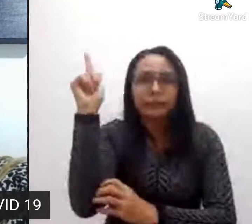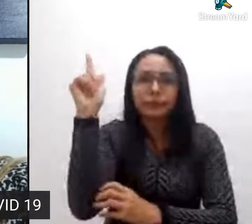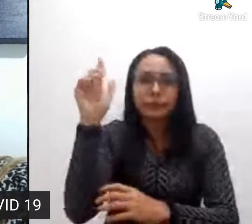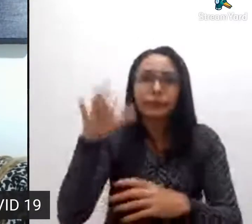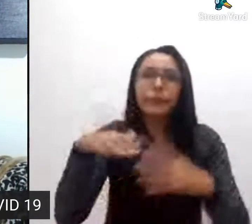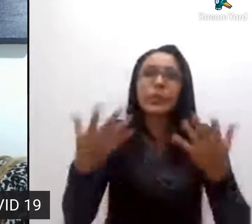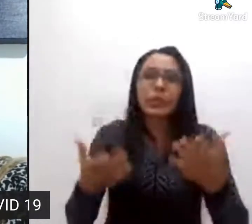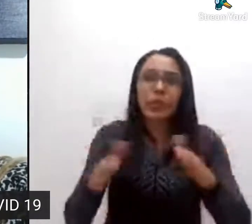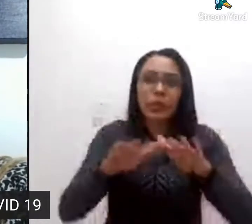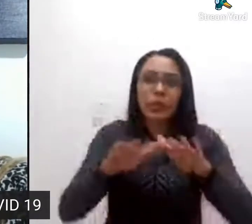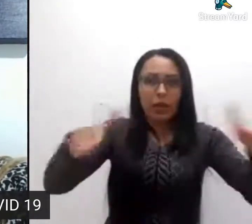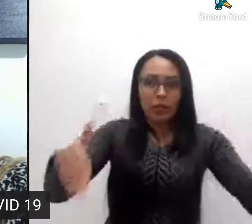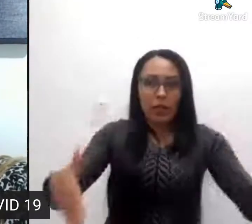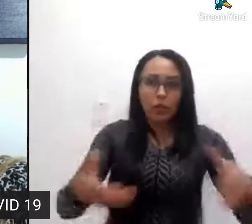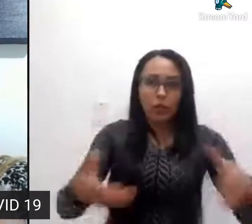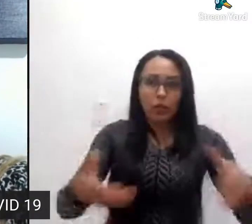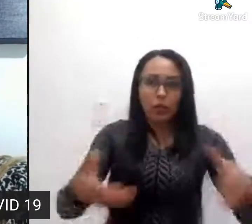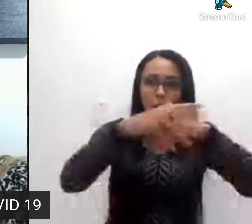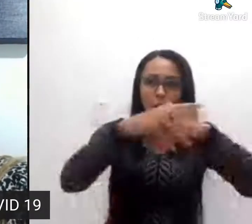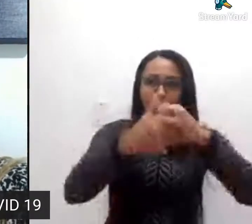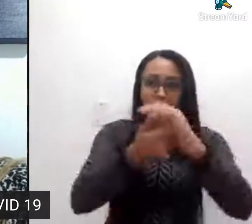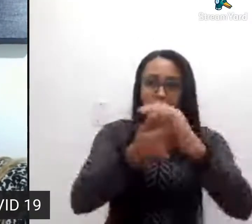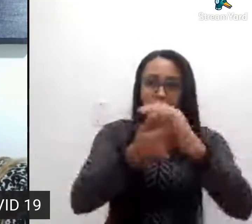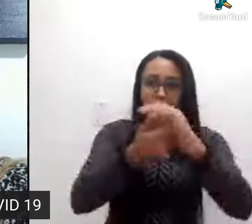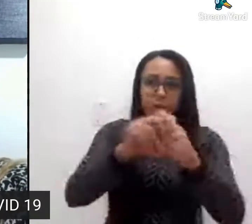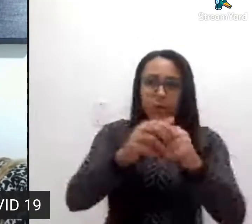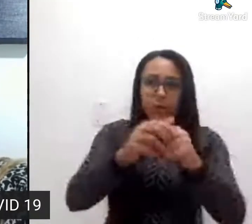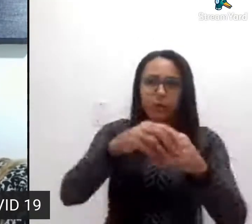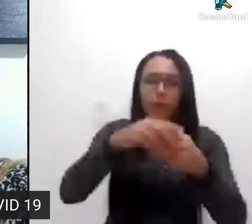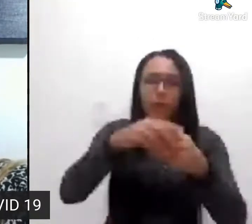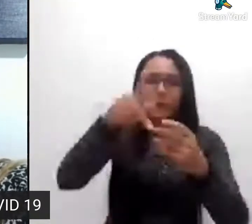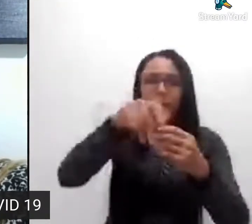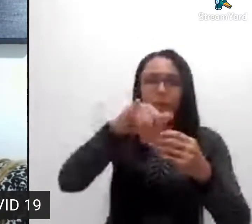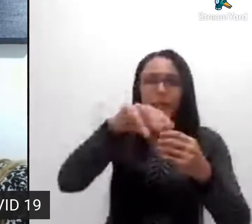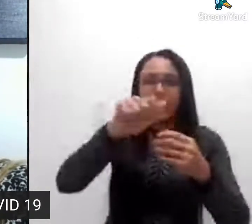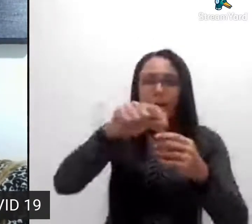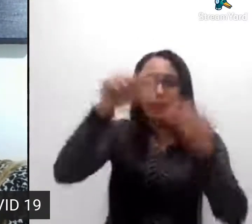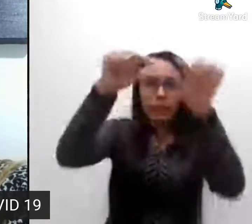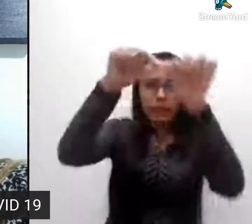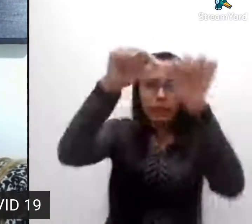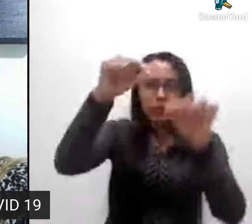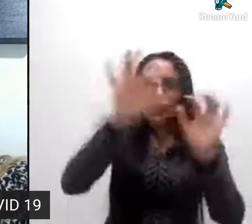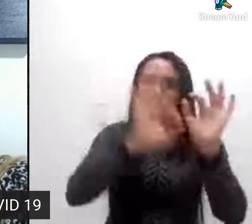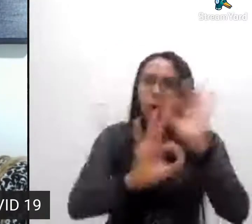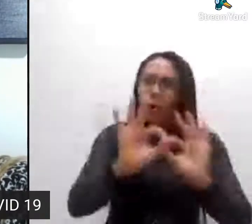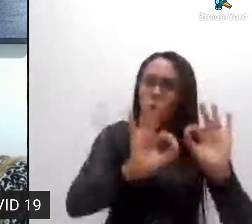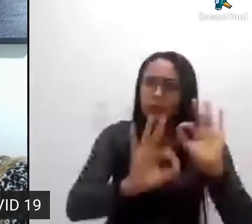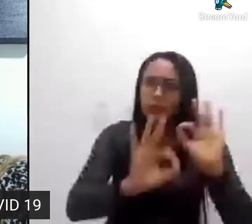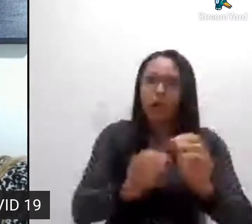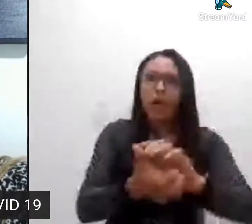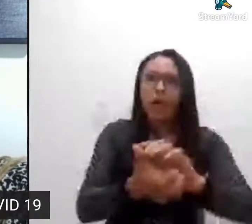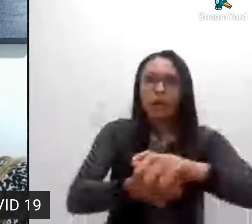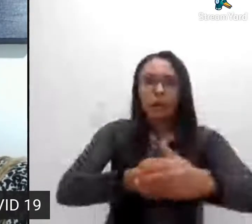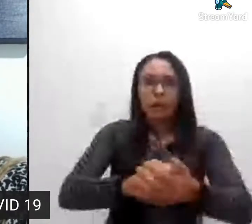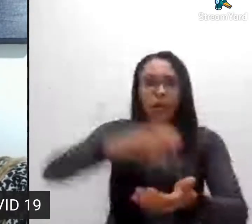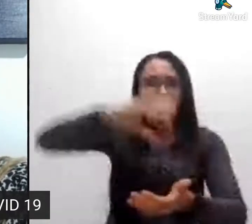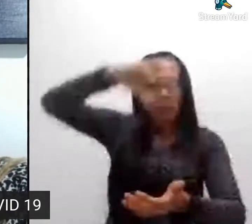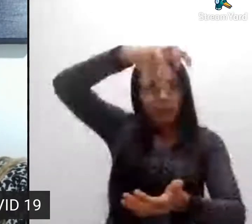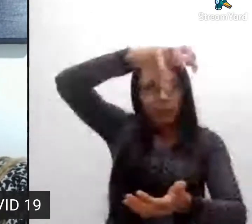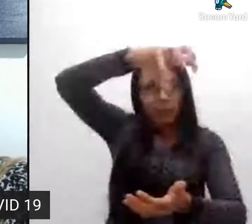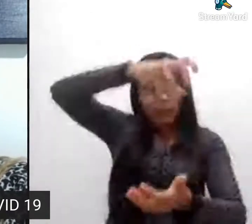lavatórios, ampliação do número de lavatórios, de pias, né, instaladas para a lavagem das mãos, estão